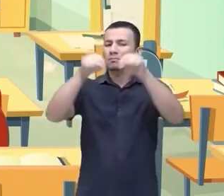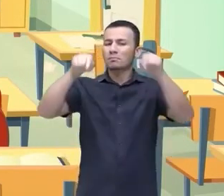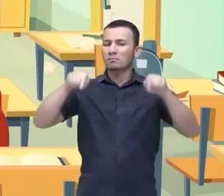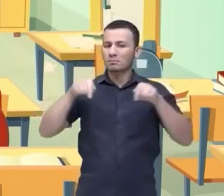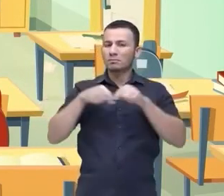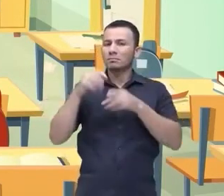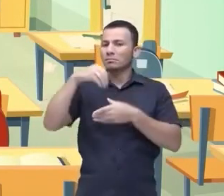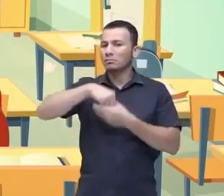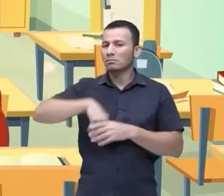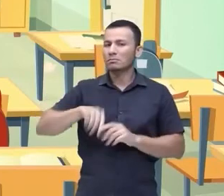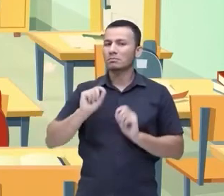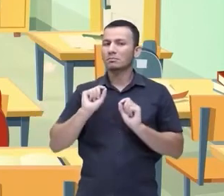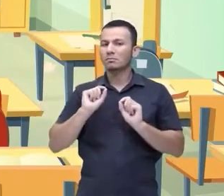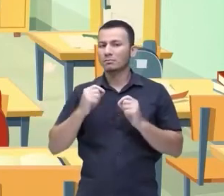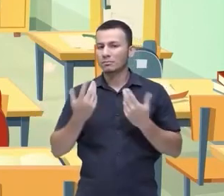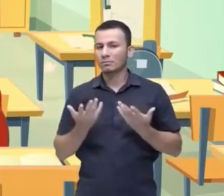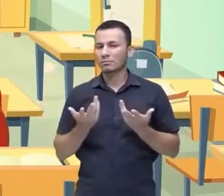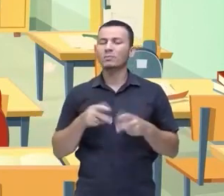né, olha aqui, ó,